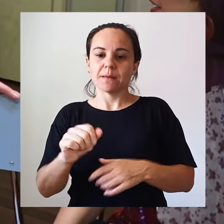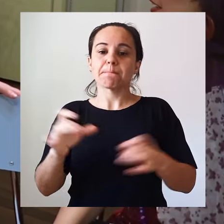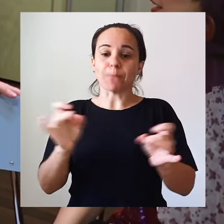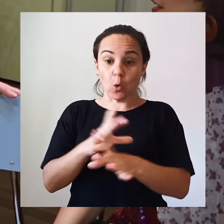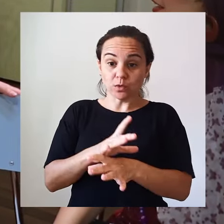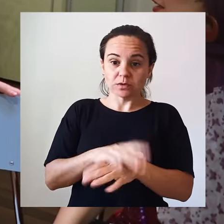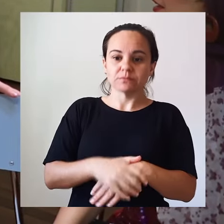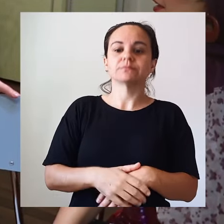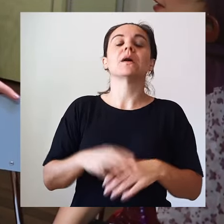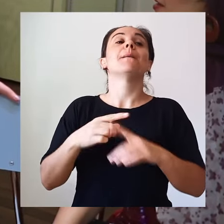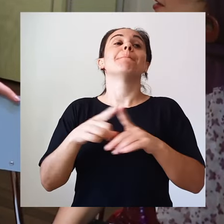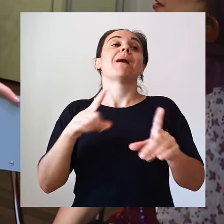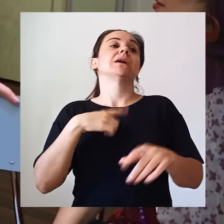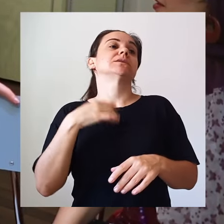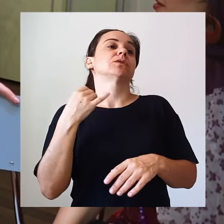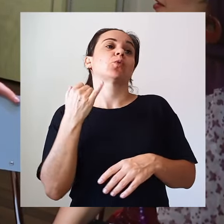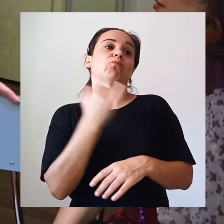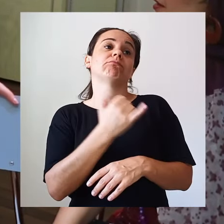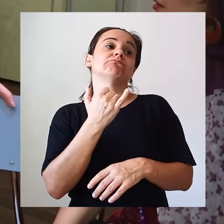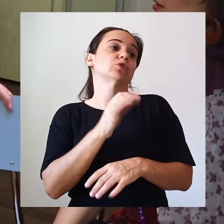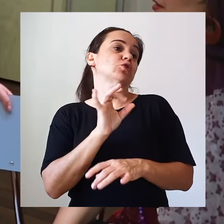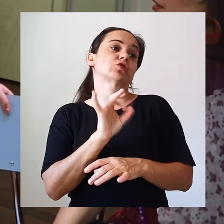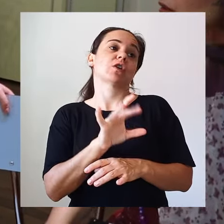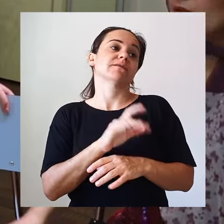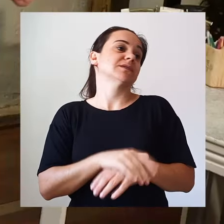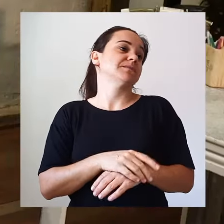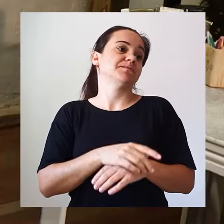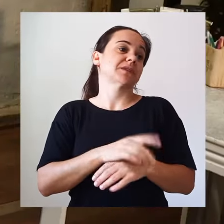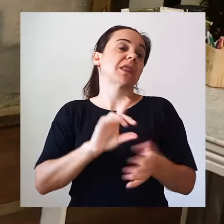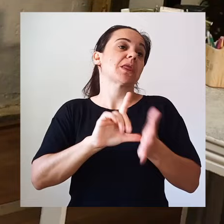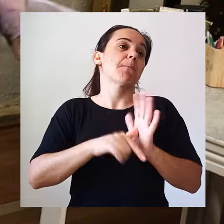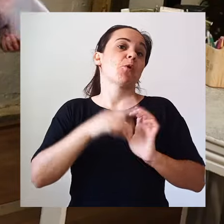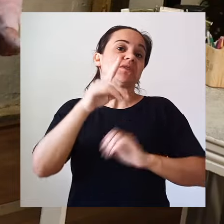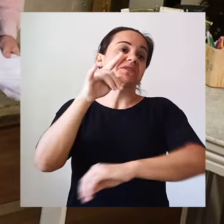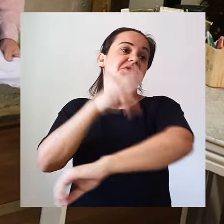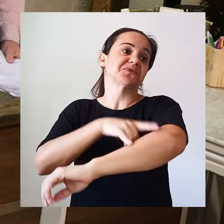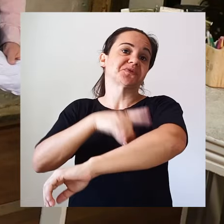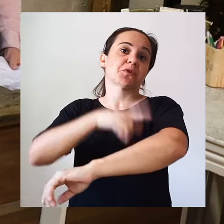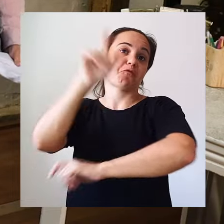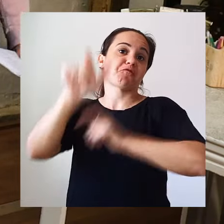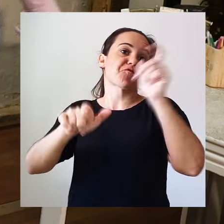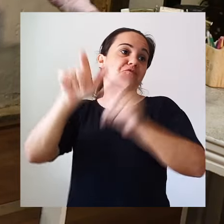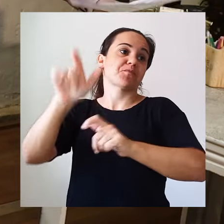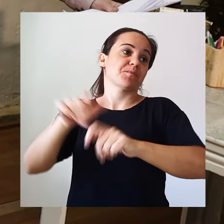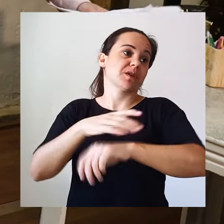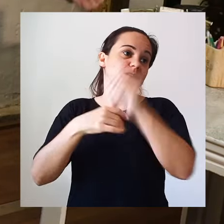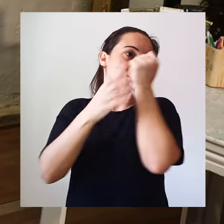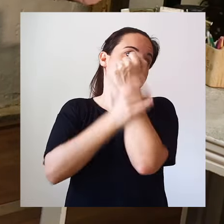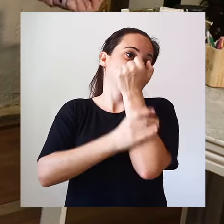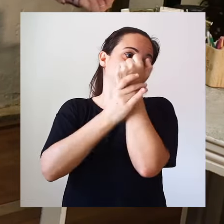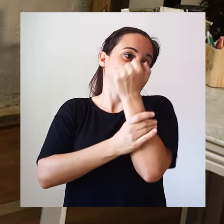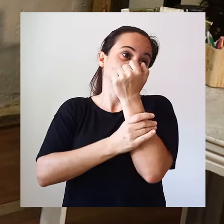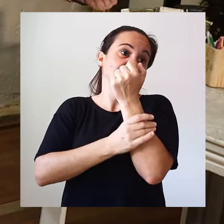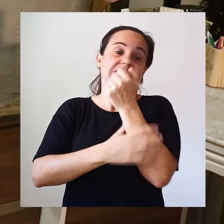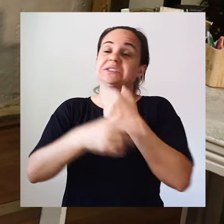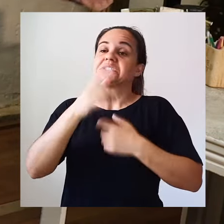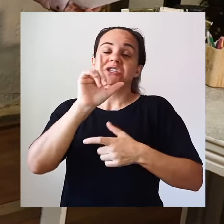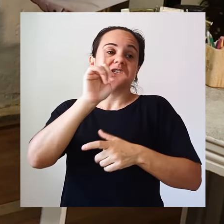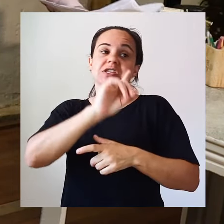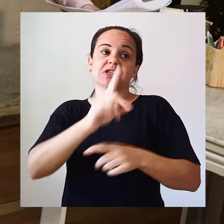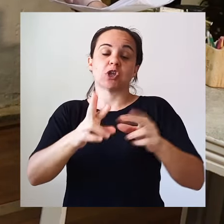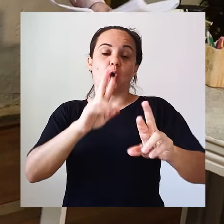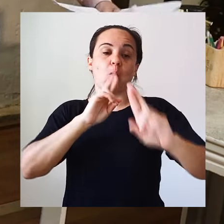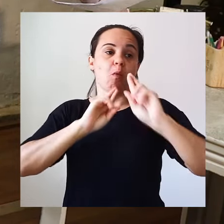Mas eu só quis avisar. Depois, se forem lá e não tiver papel, não venham reclamar. Marcinete, assim não dá. Precisamos